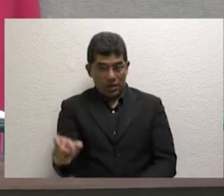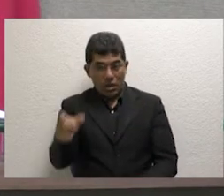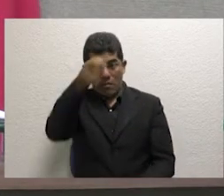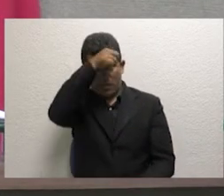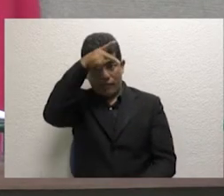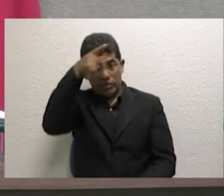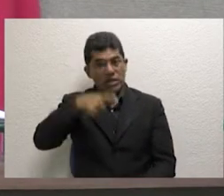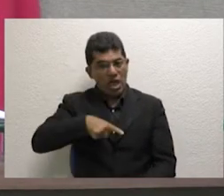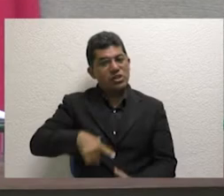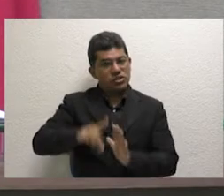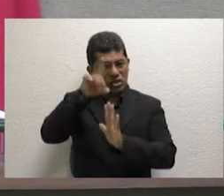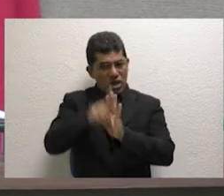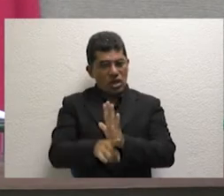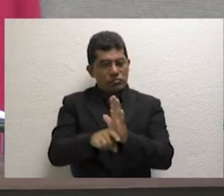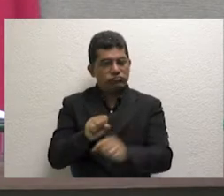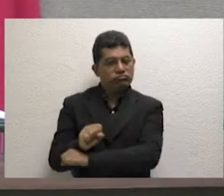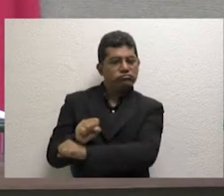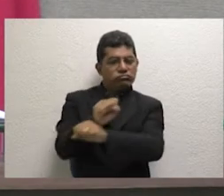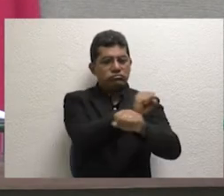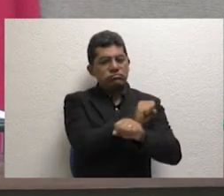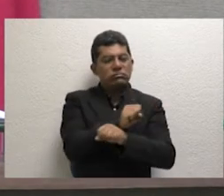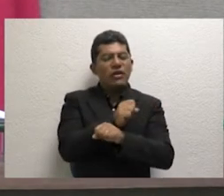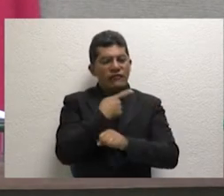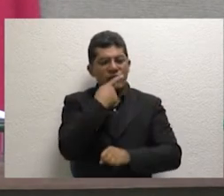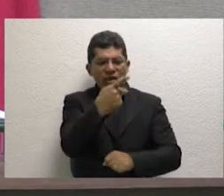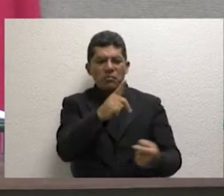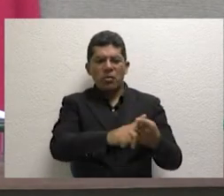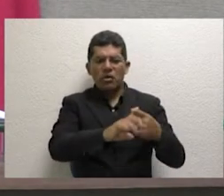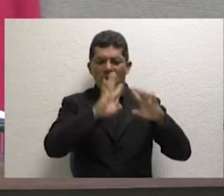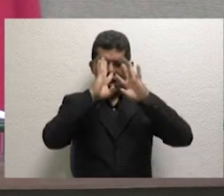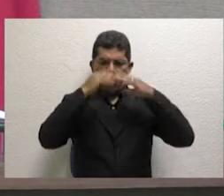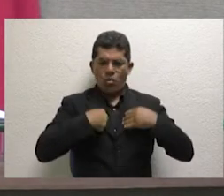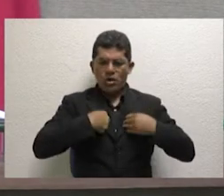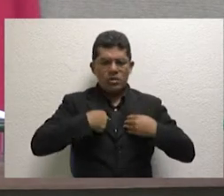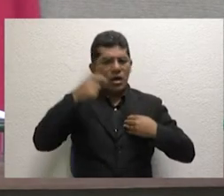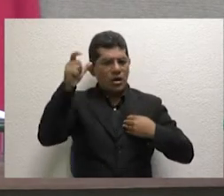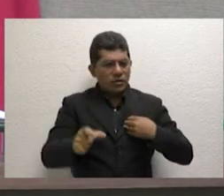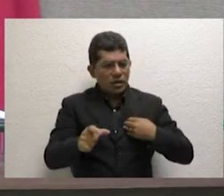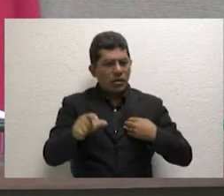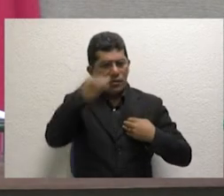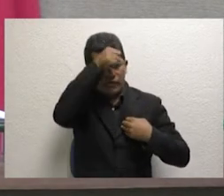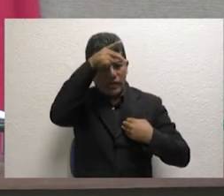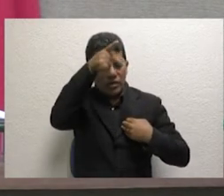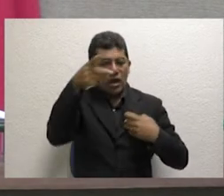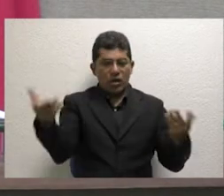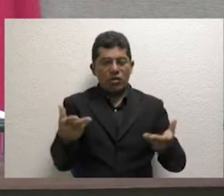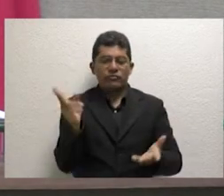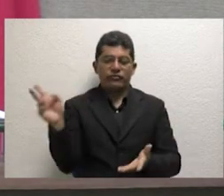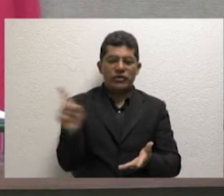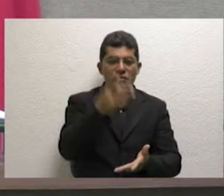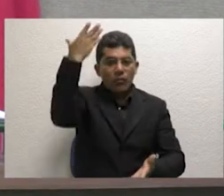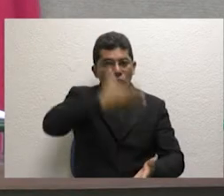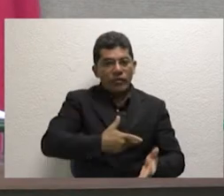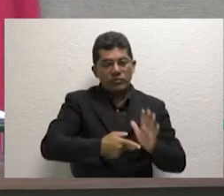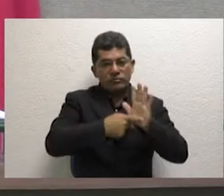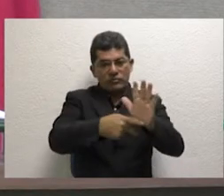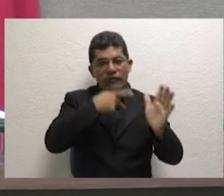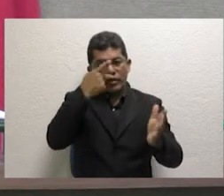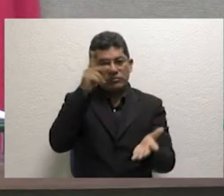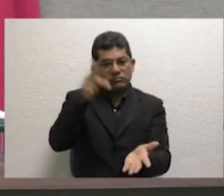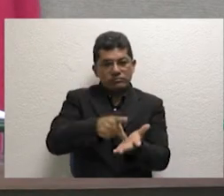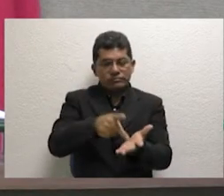tem o direito de se defender e aí a casa do Legislativo é a melhor ressonância para tal fim por último